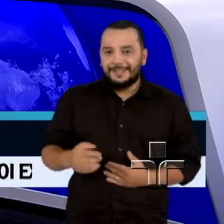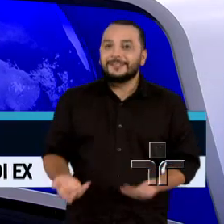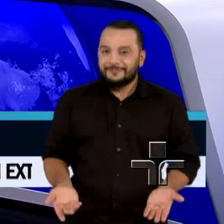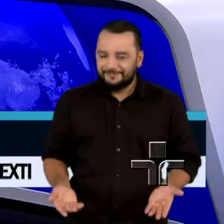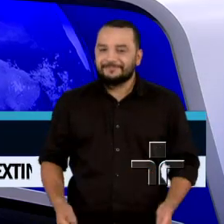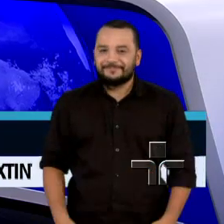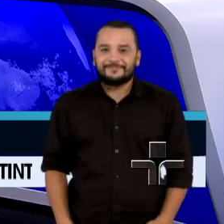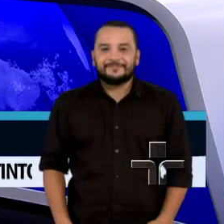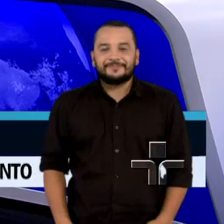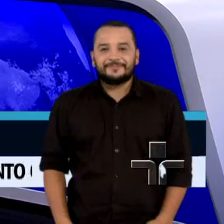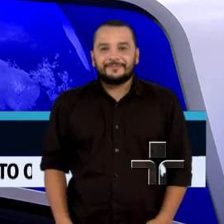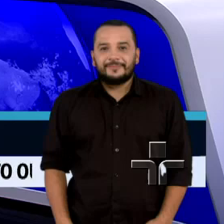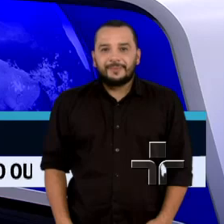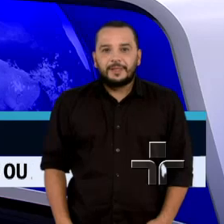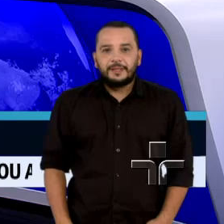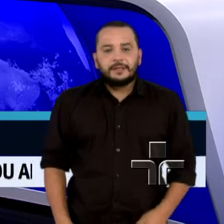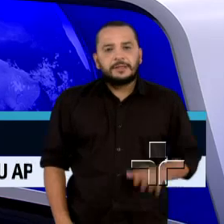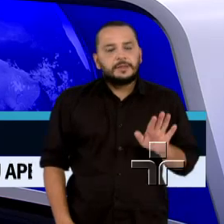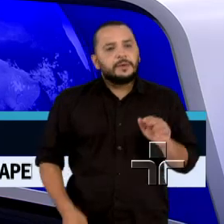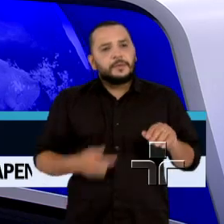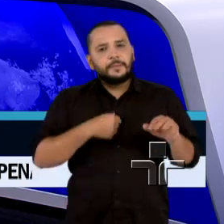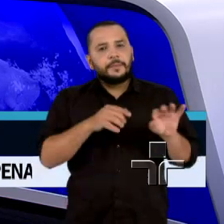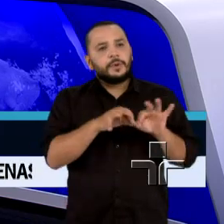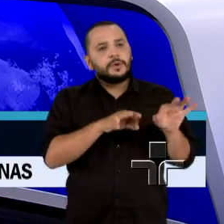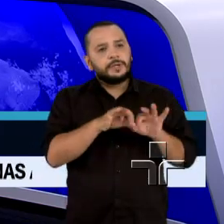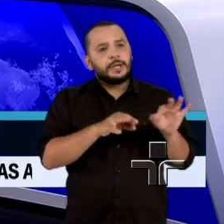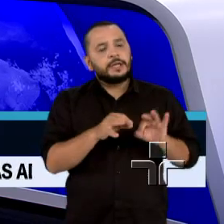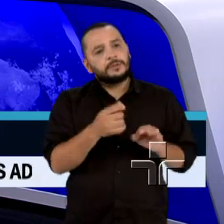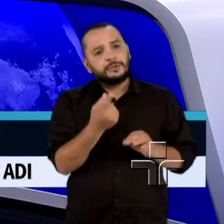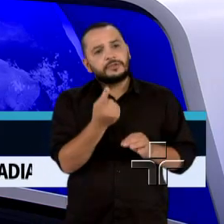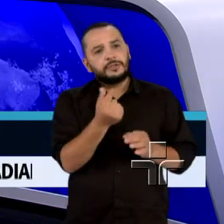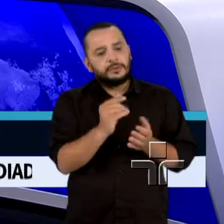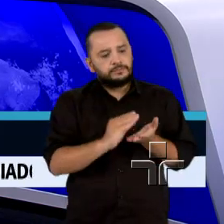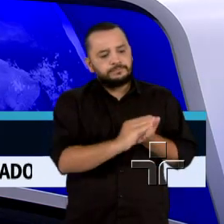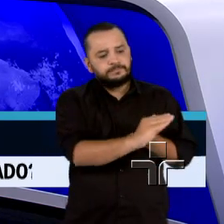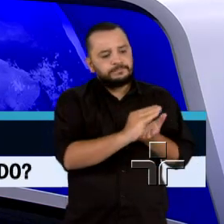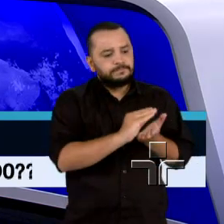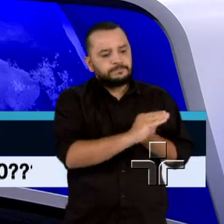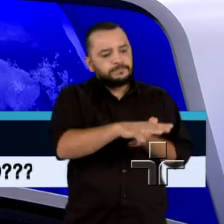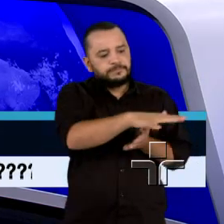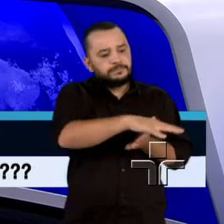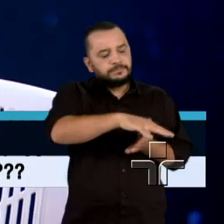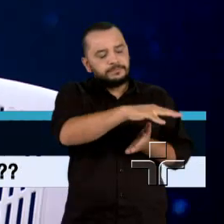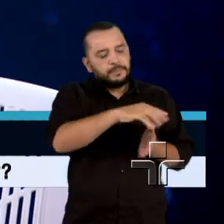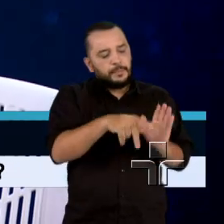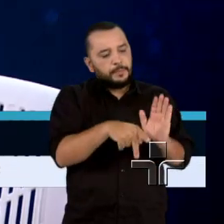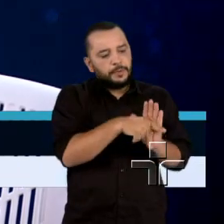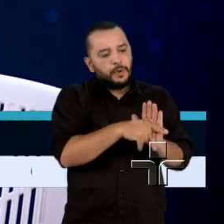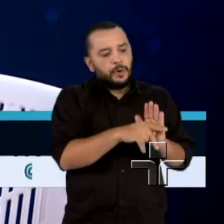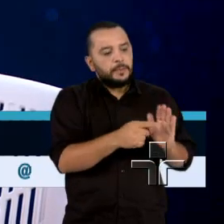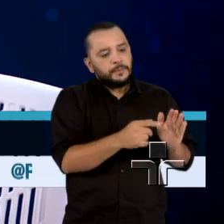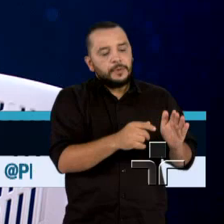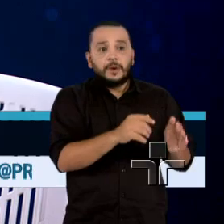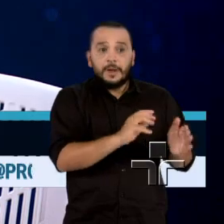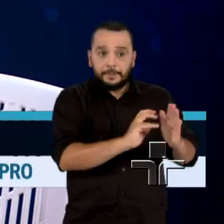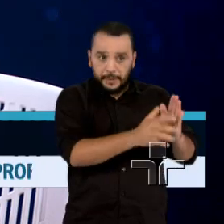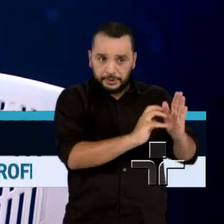noite. Senes, sobre o projeto do fundo eleitoral, a questão agora é que o texto, uma vez modificado no Senado,